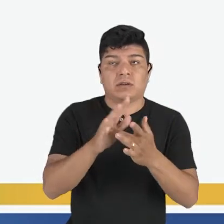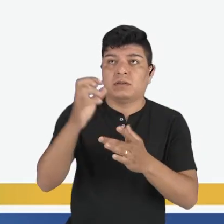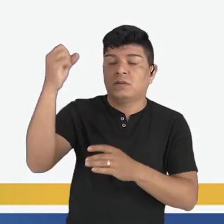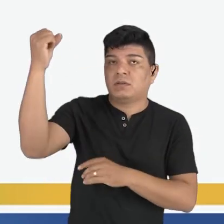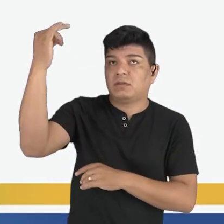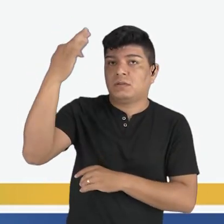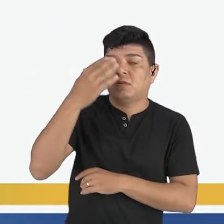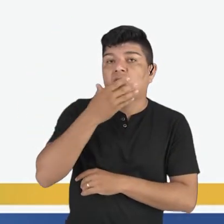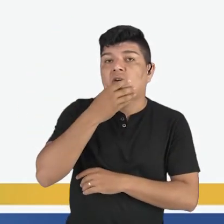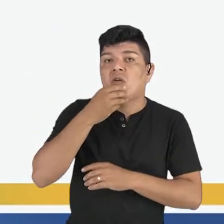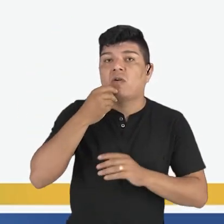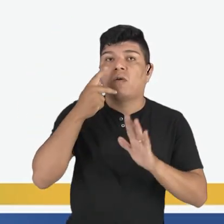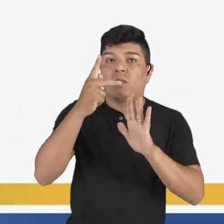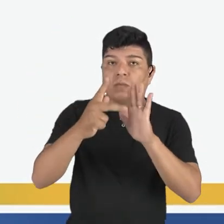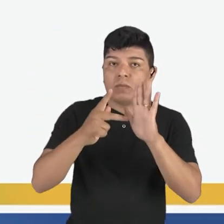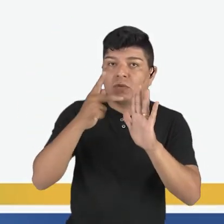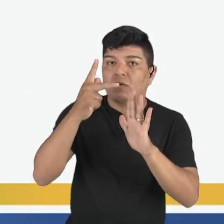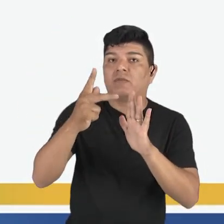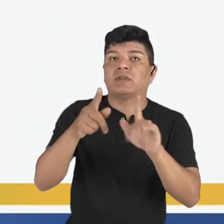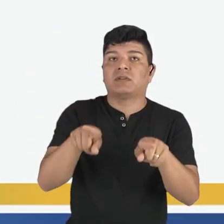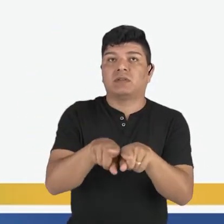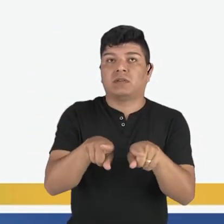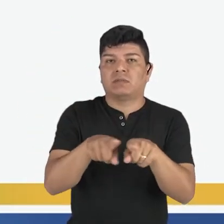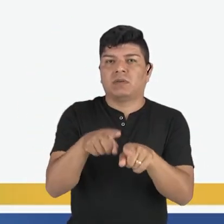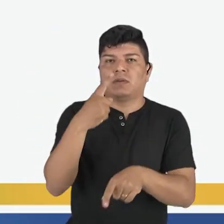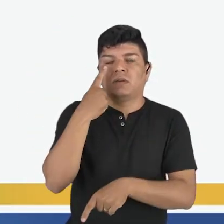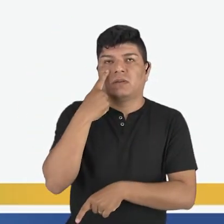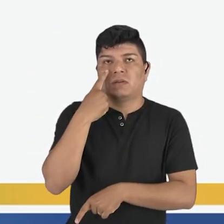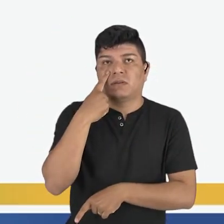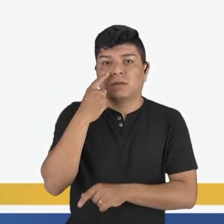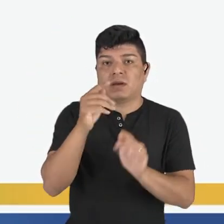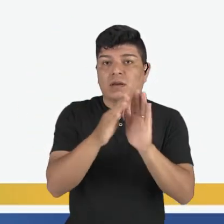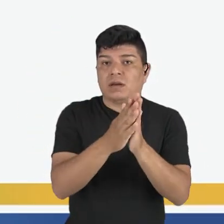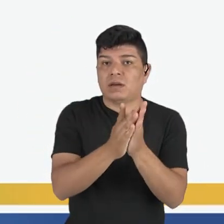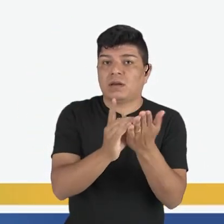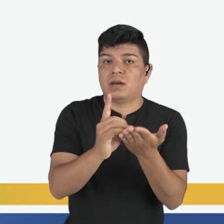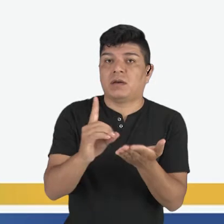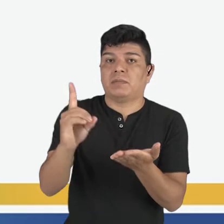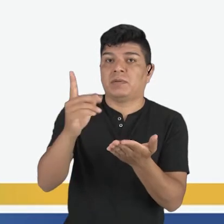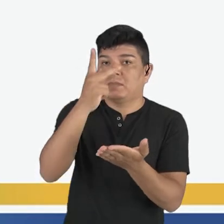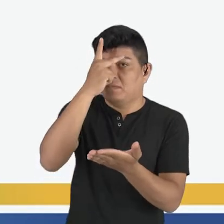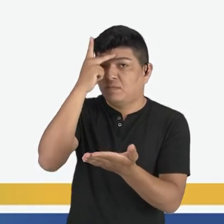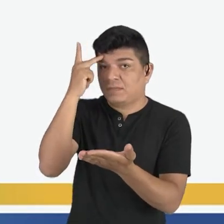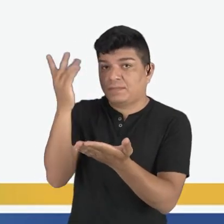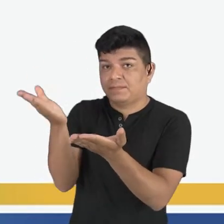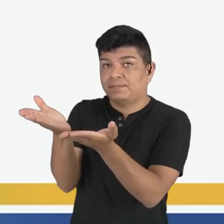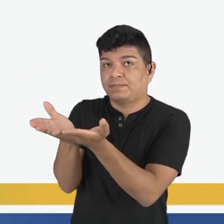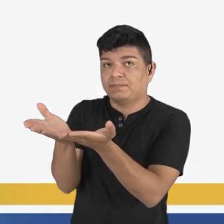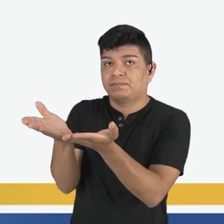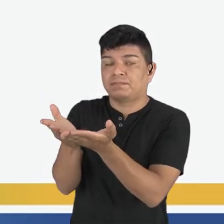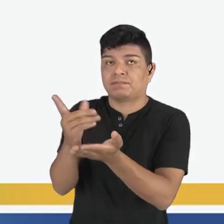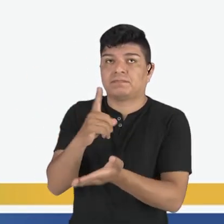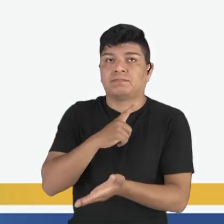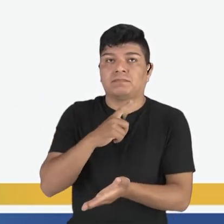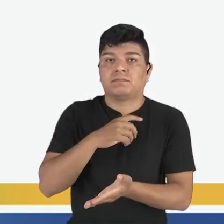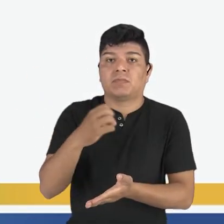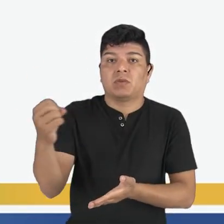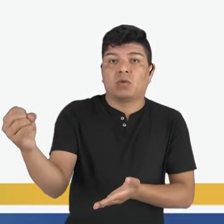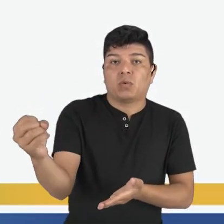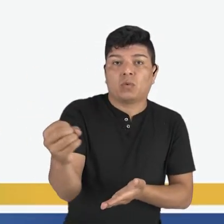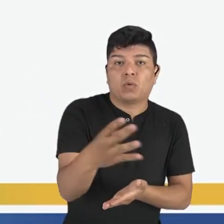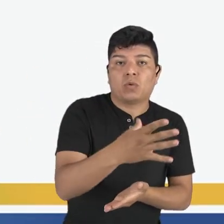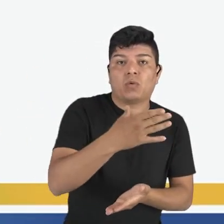aos profetas e aos apóstolos. Veja bem, a Bíblia dos cristãos, tem um Novo